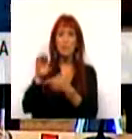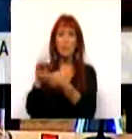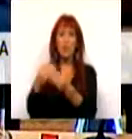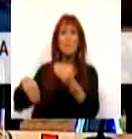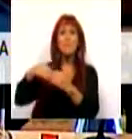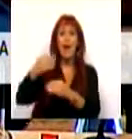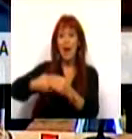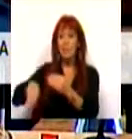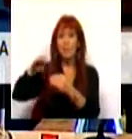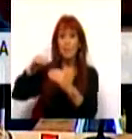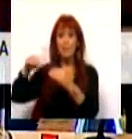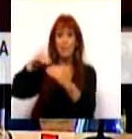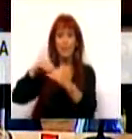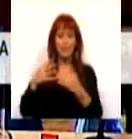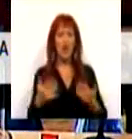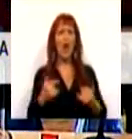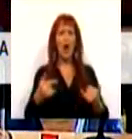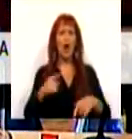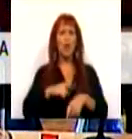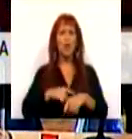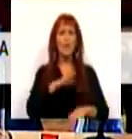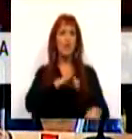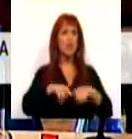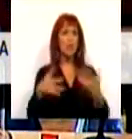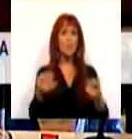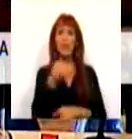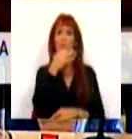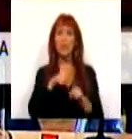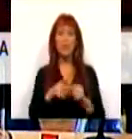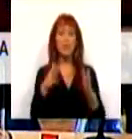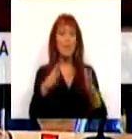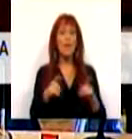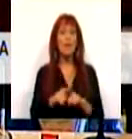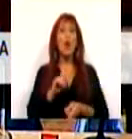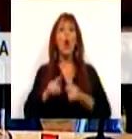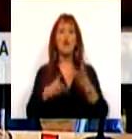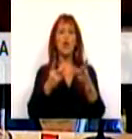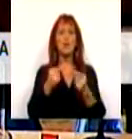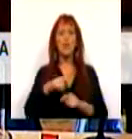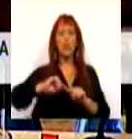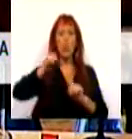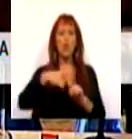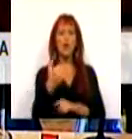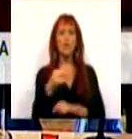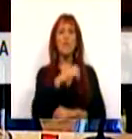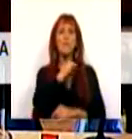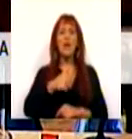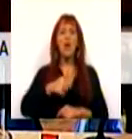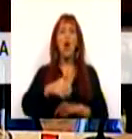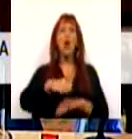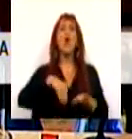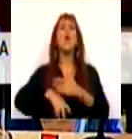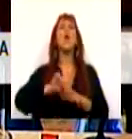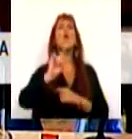compensatória. E é agora chegado o momento, senhores deputados, de vos falar de uma parte do que este orçamento para 2018 nos permitirá